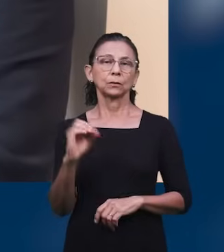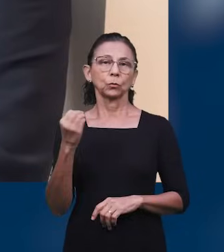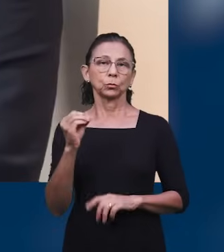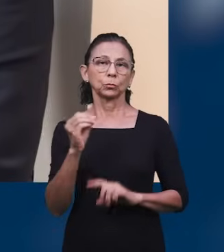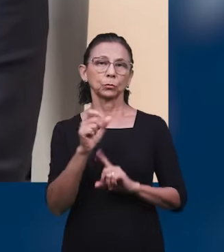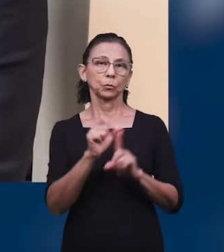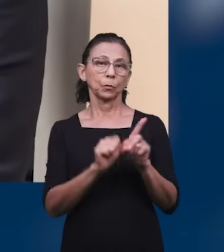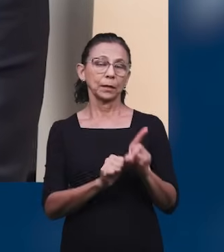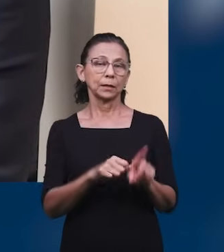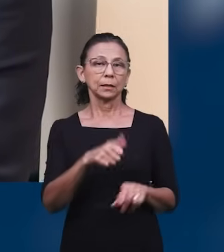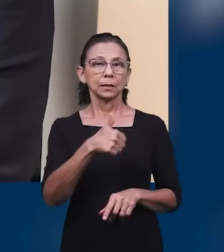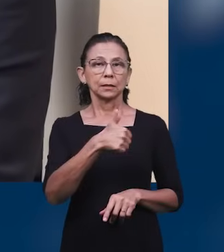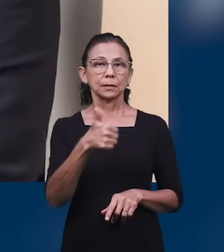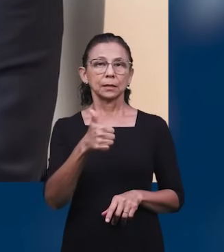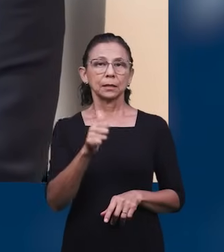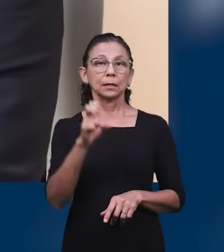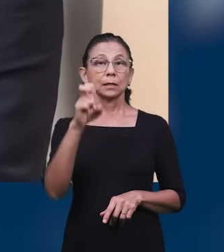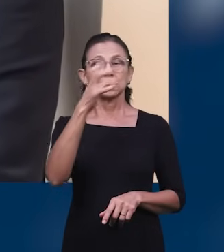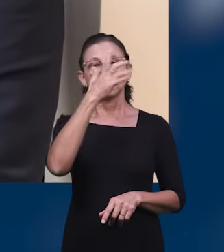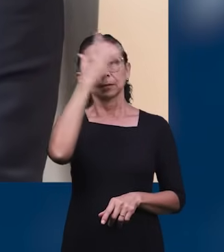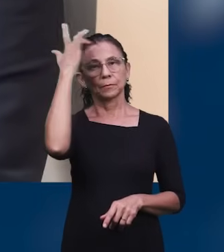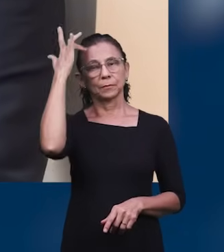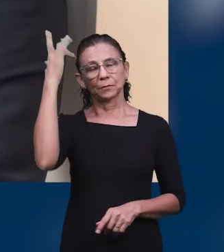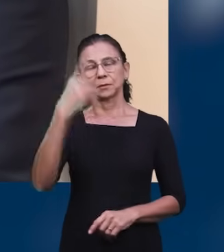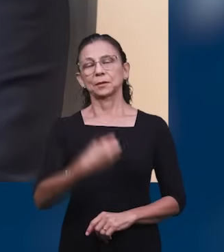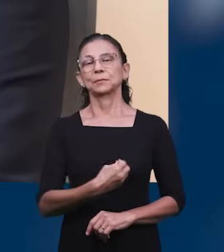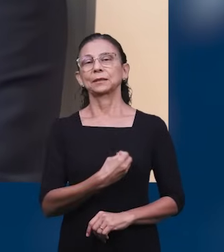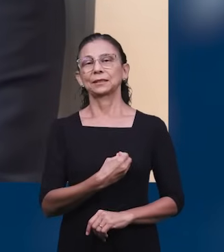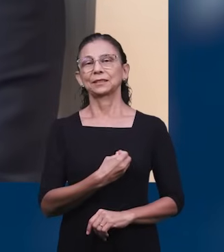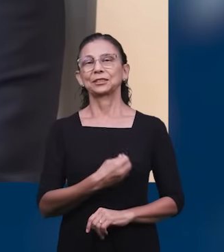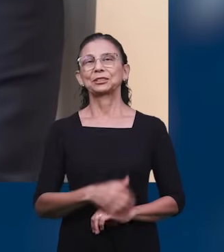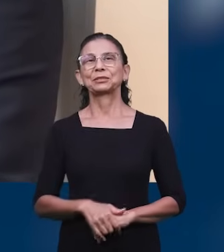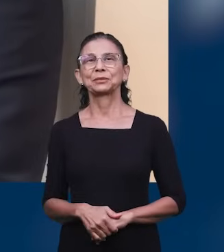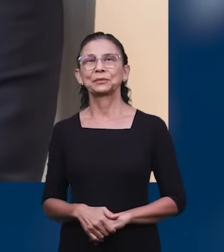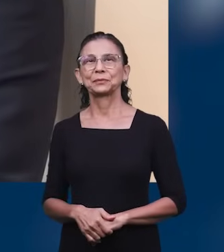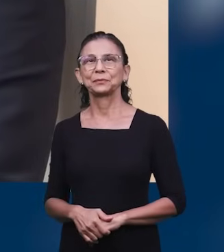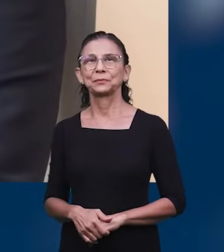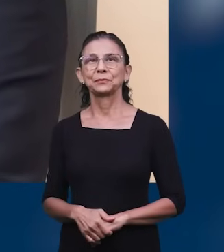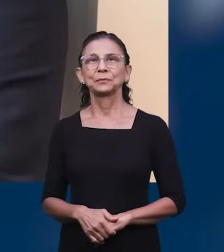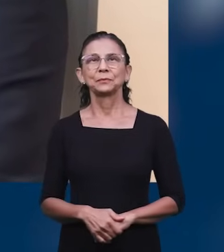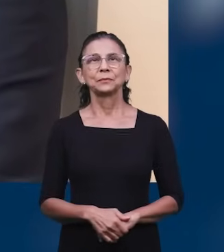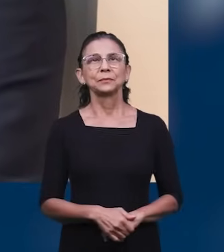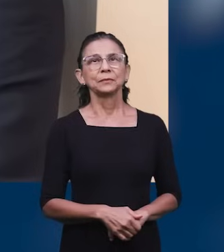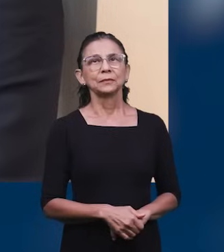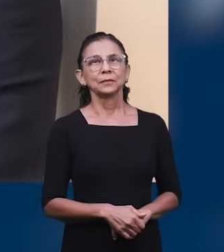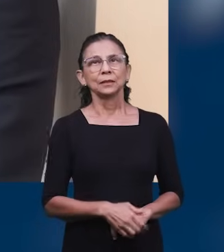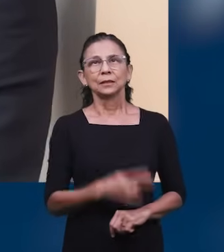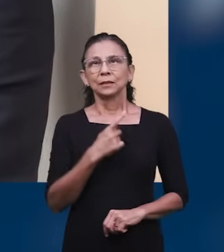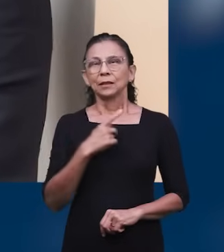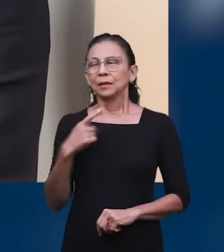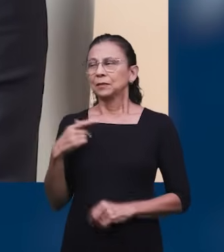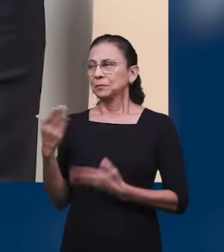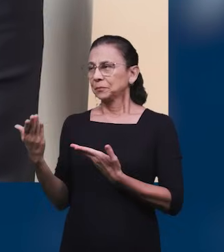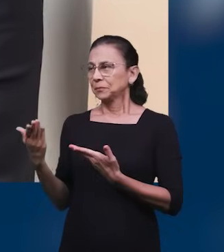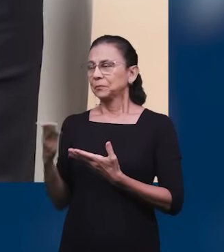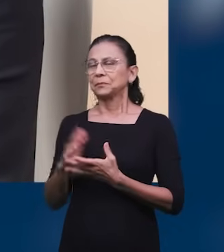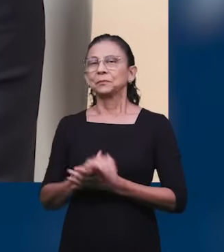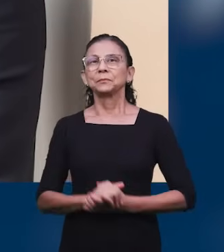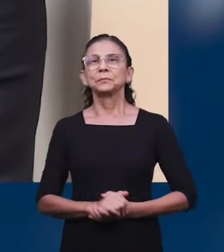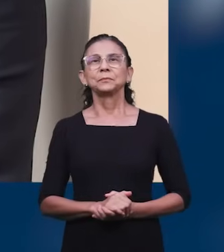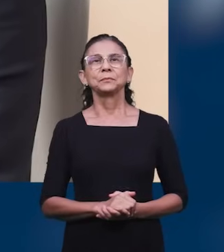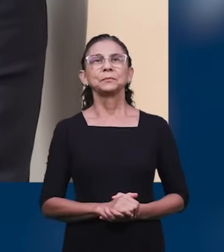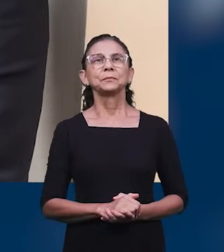115 presentes e agora vamos ter um culto de encerramento. Eu, Marcos Paulino, o Samir, estamos aqui para dar um